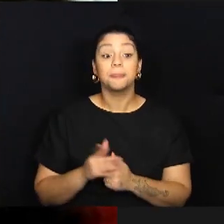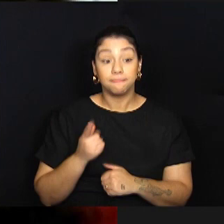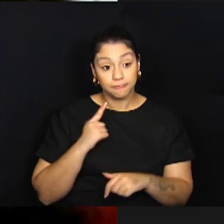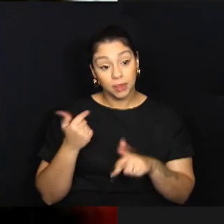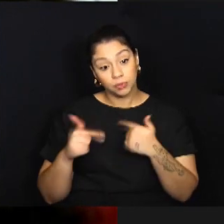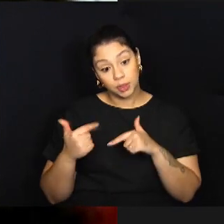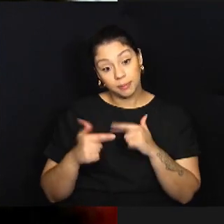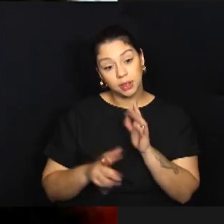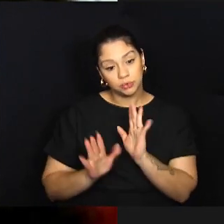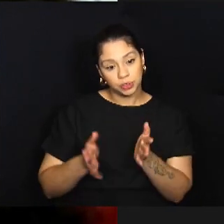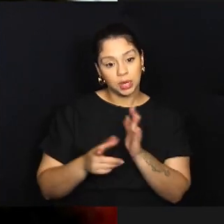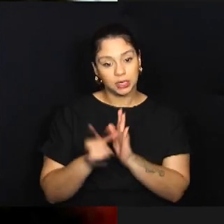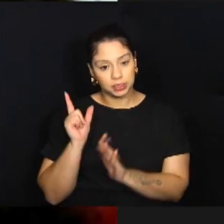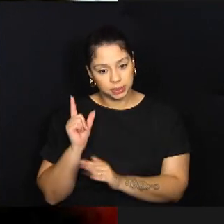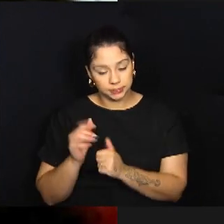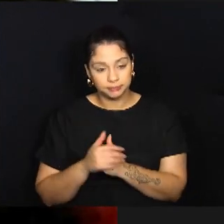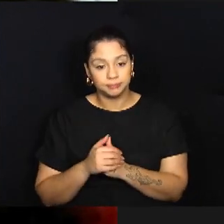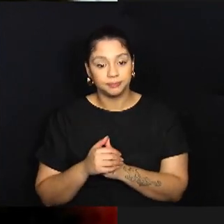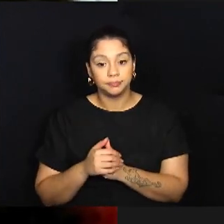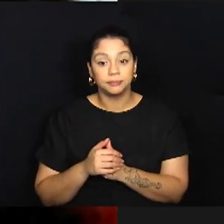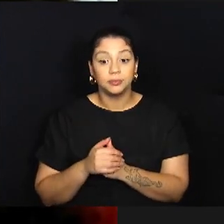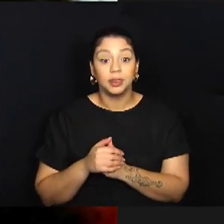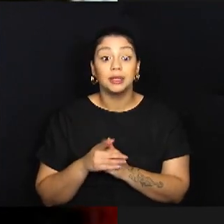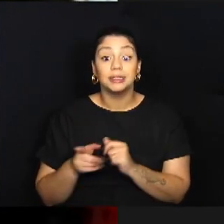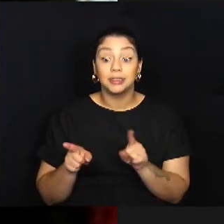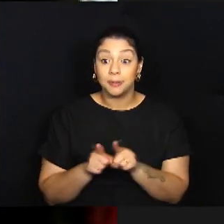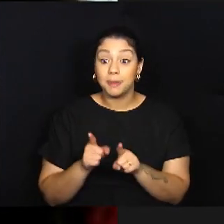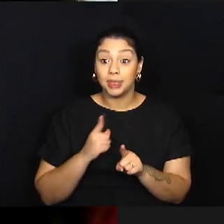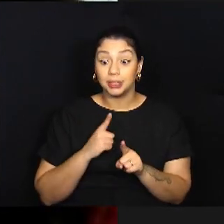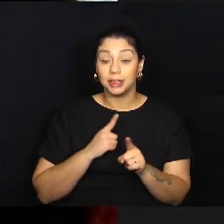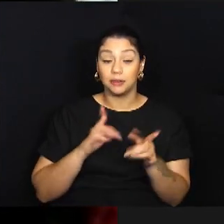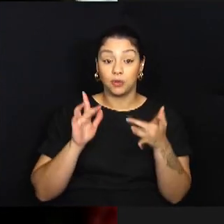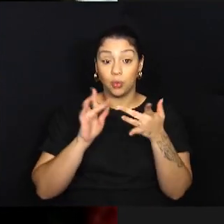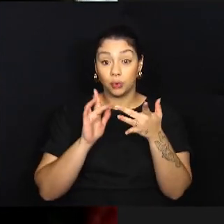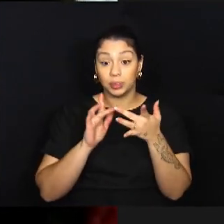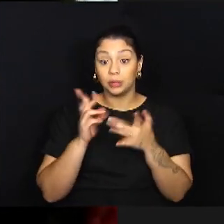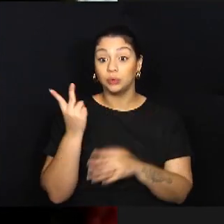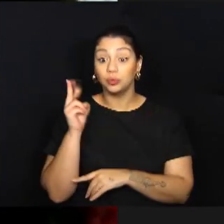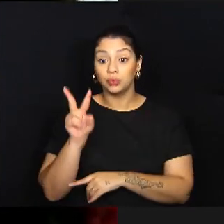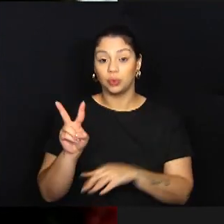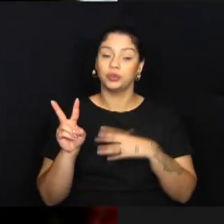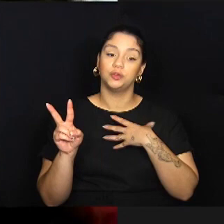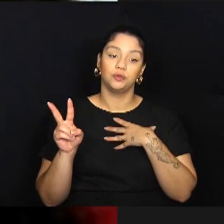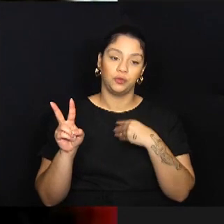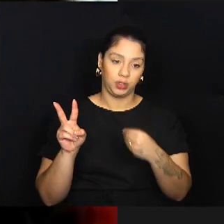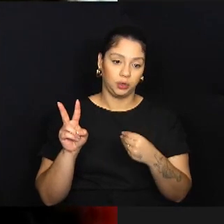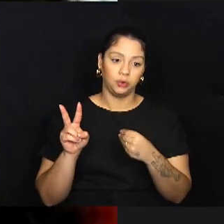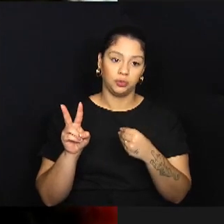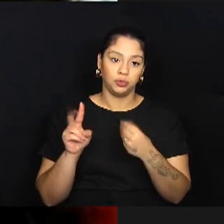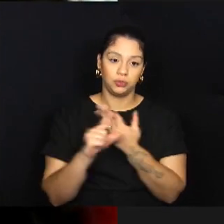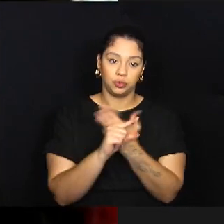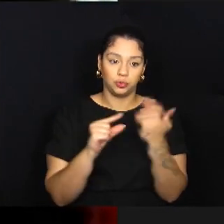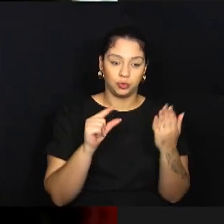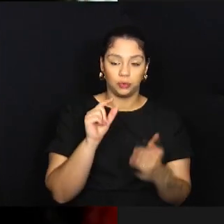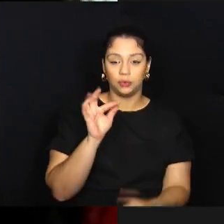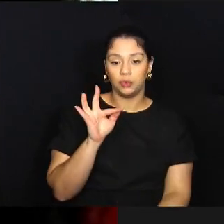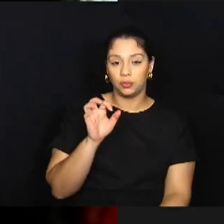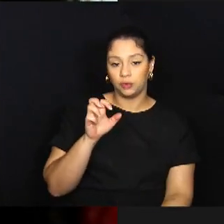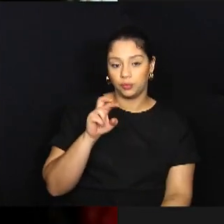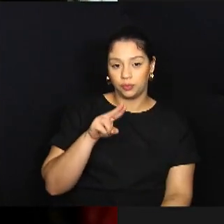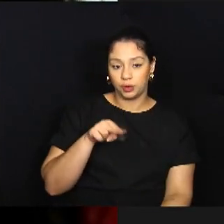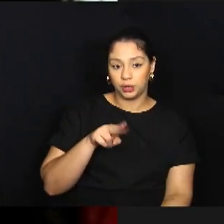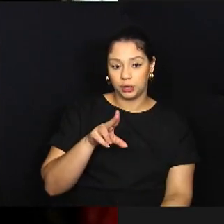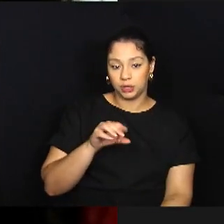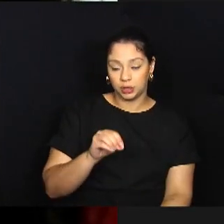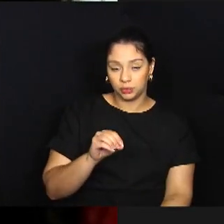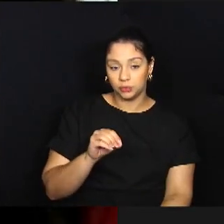prévio. Nesse caso agora, a gente fez contato com dois filhos do Fernando Sabino, o Bernardo, que é o presidente